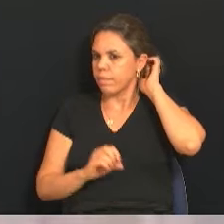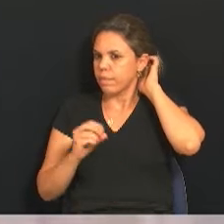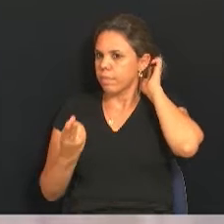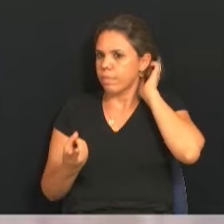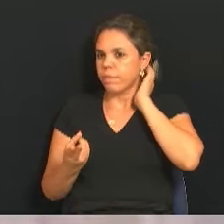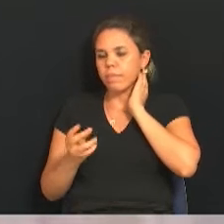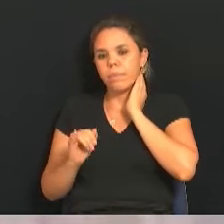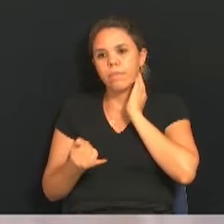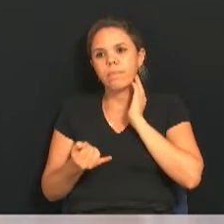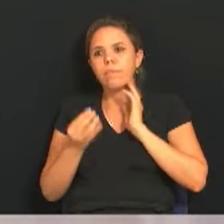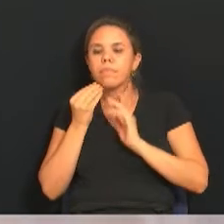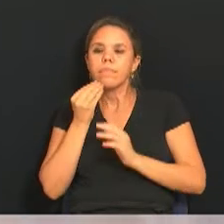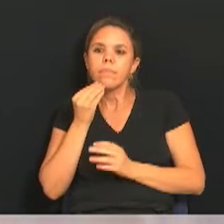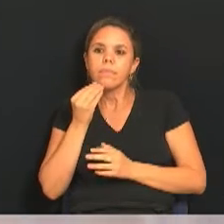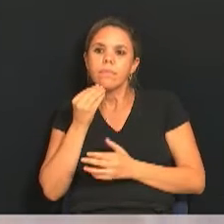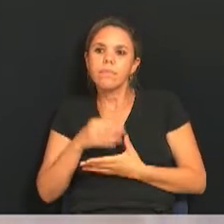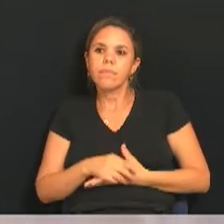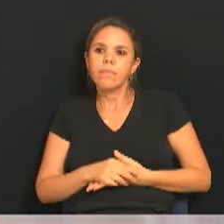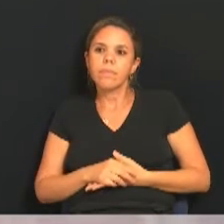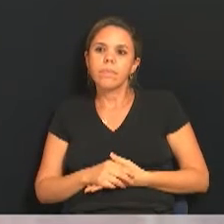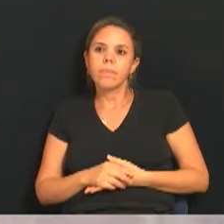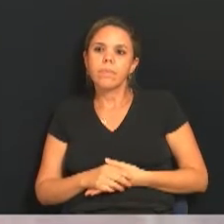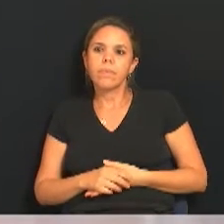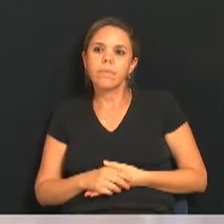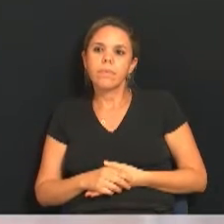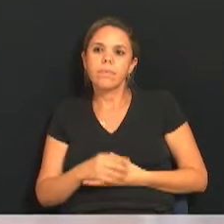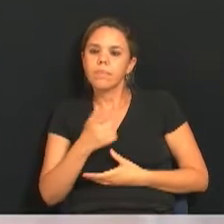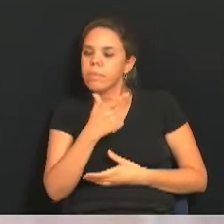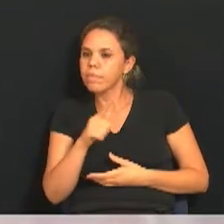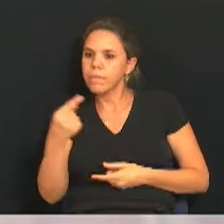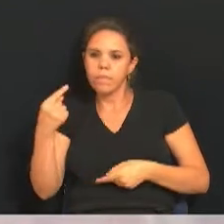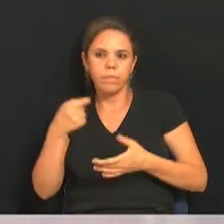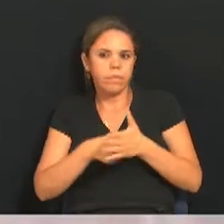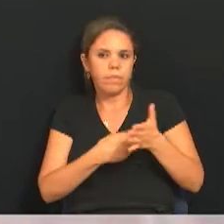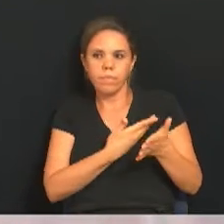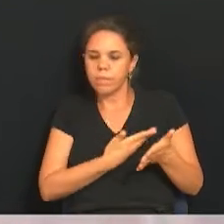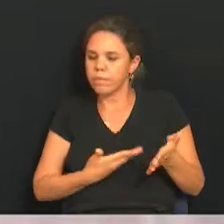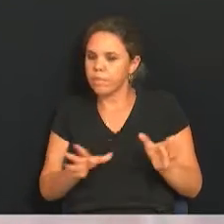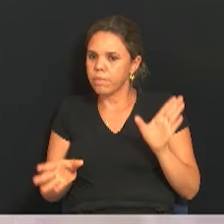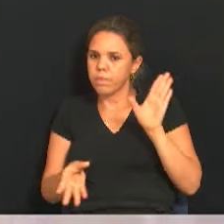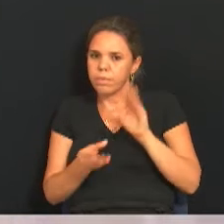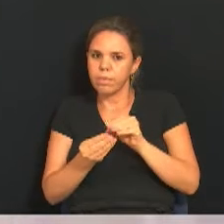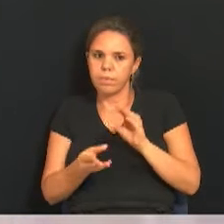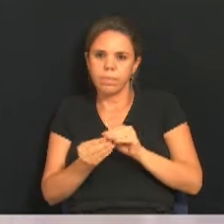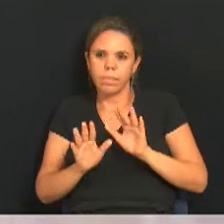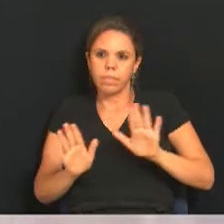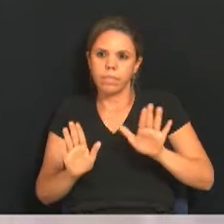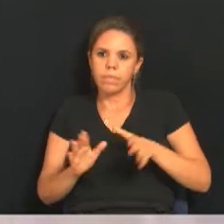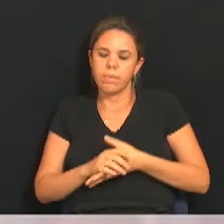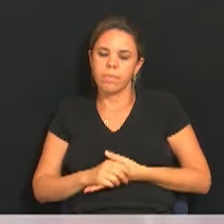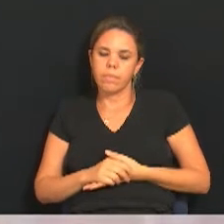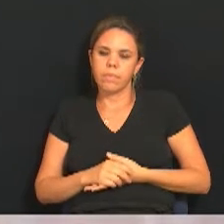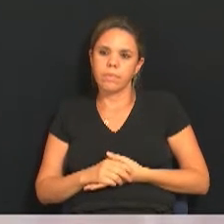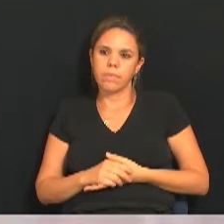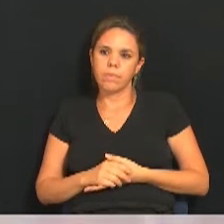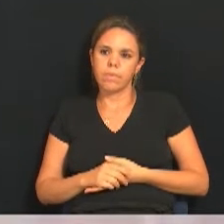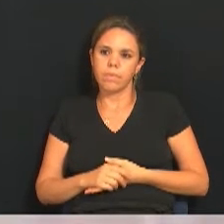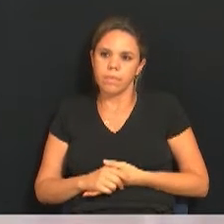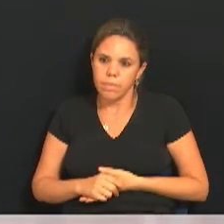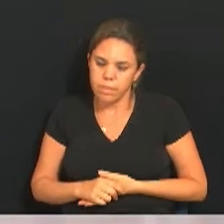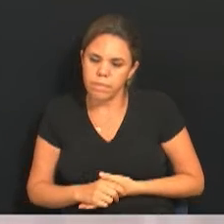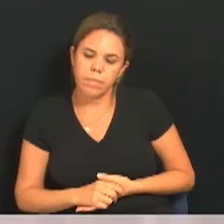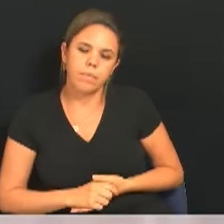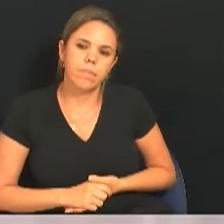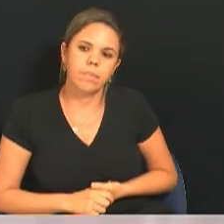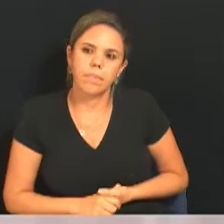aproveitaram a oportunidade de não ter políticas muito bem definidas e aí acabam, inclusive,